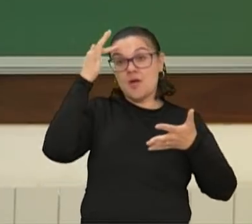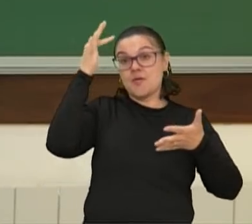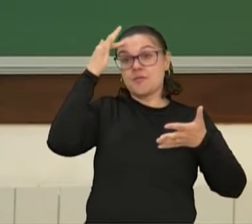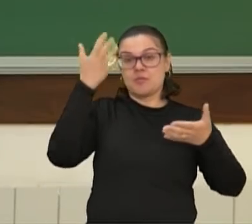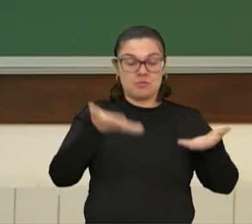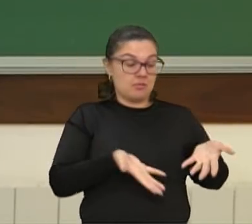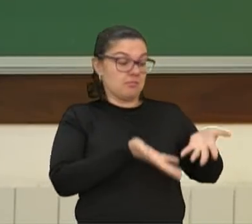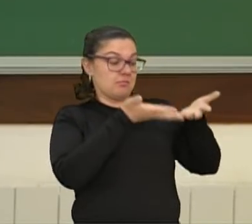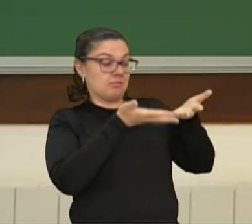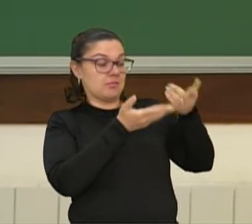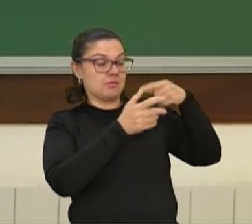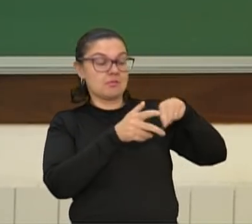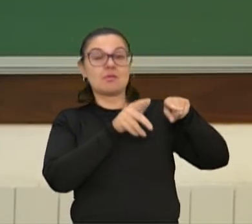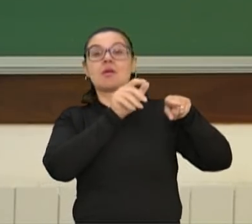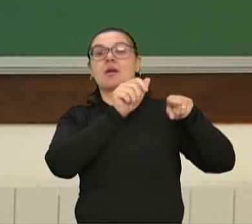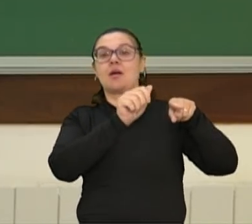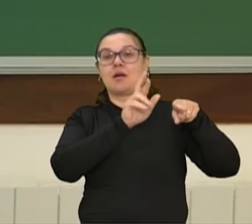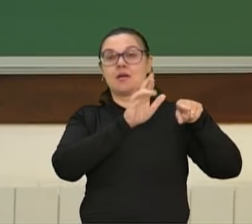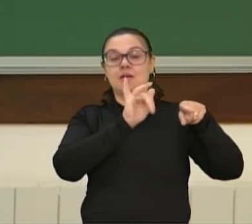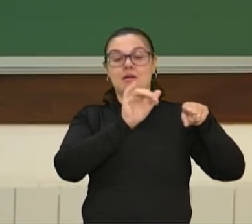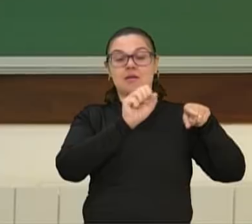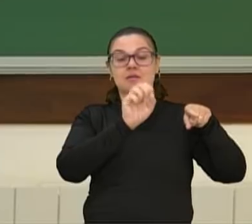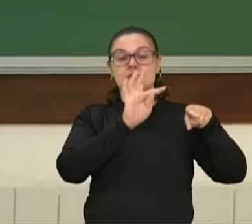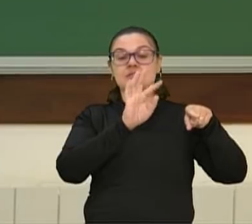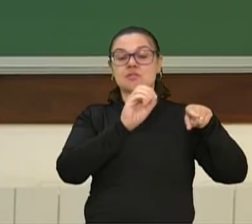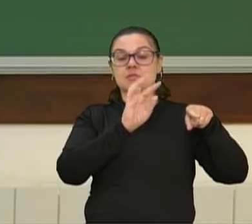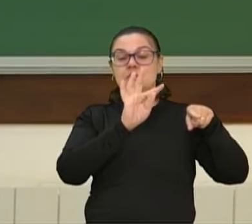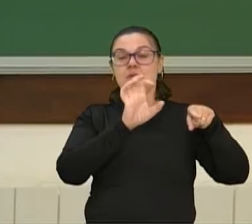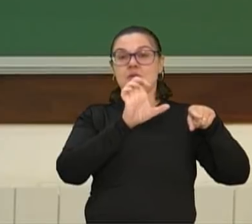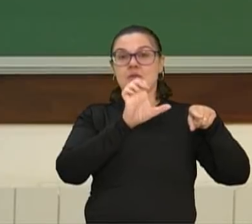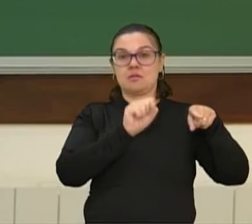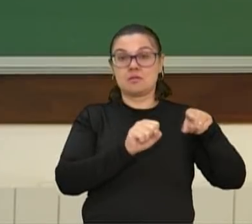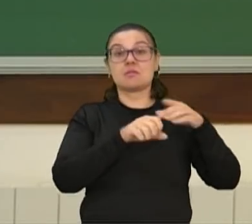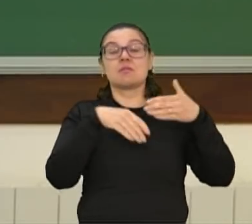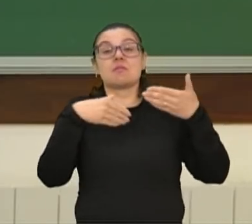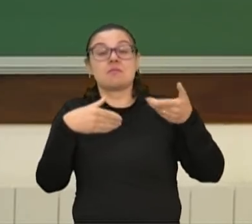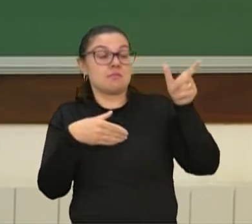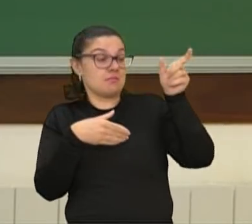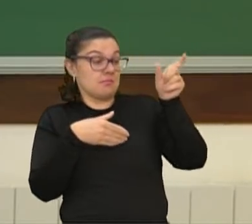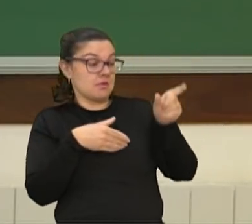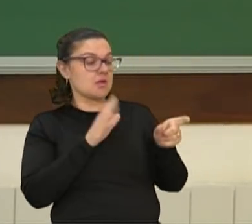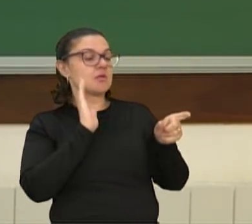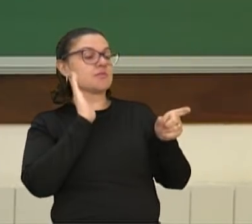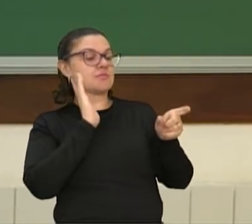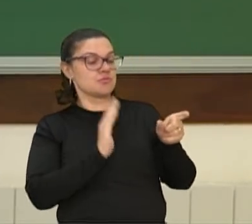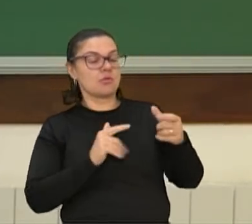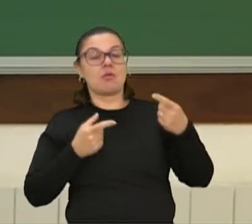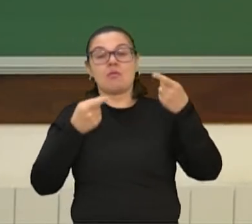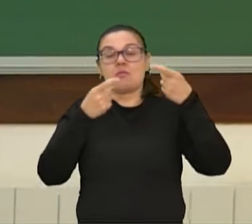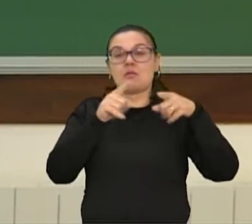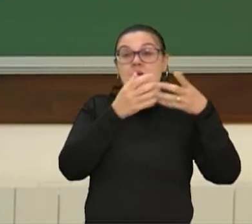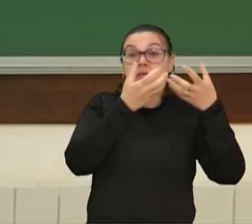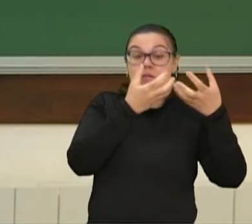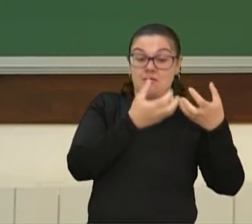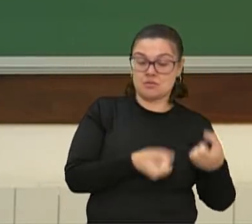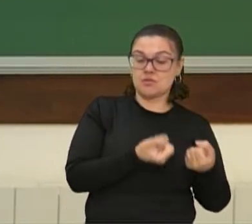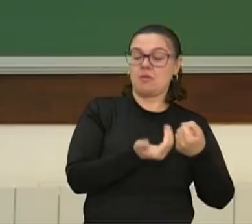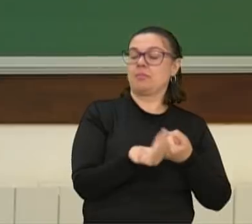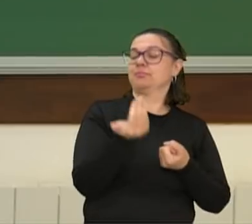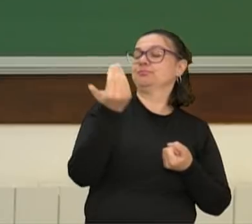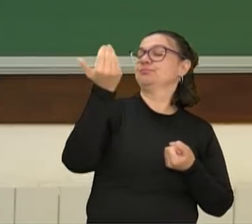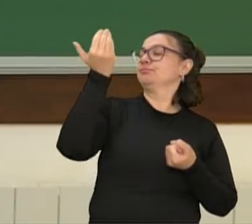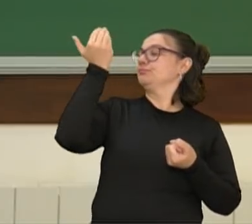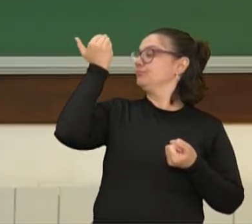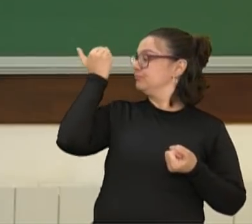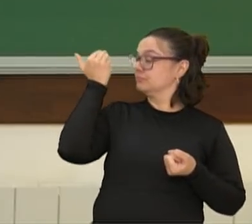filosofia baseada em Aristóteles. E o Aristóteles já defendia lá na